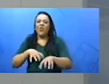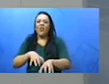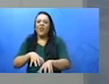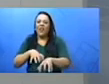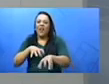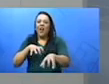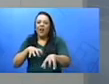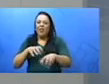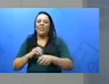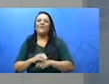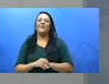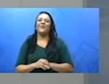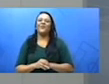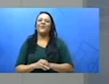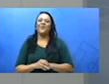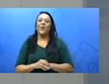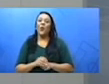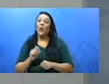Vamos ver o que vai vir por aí?